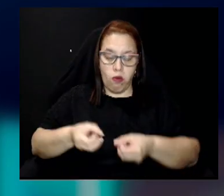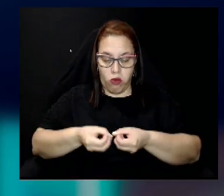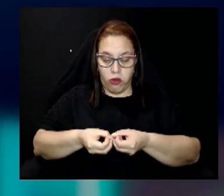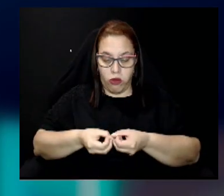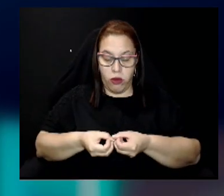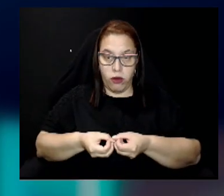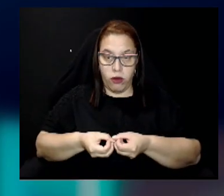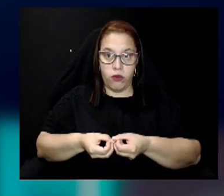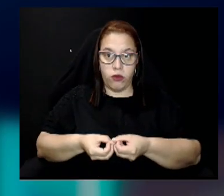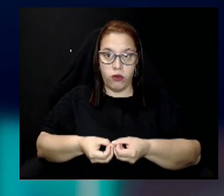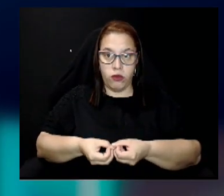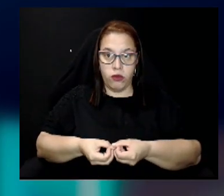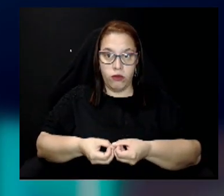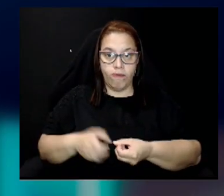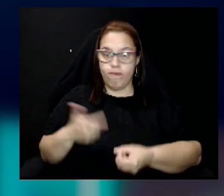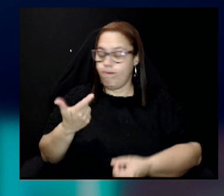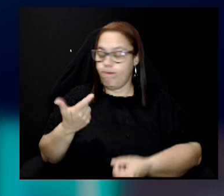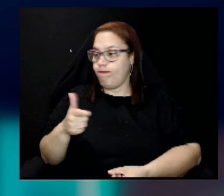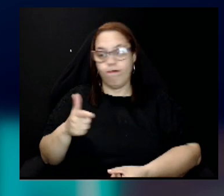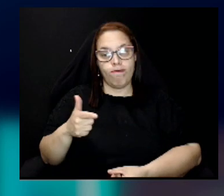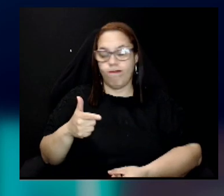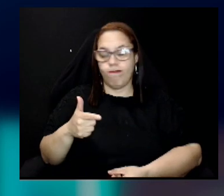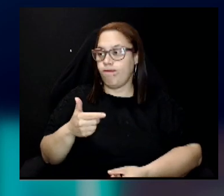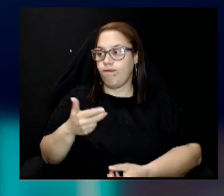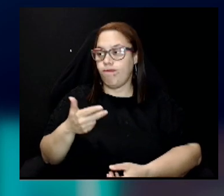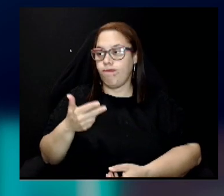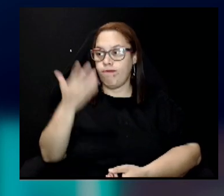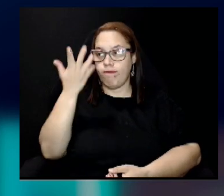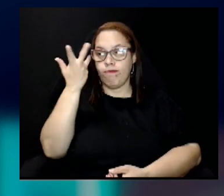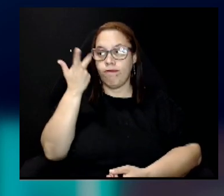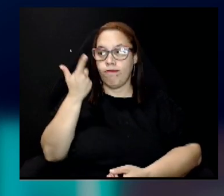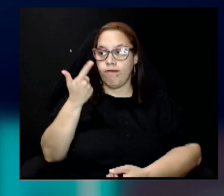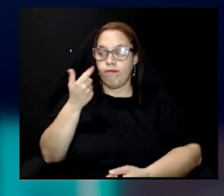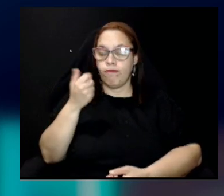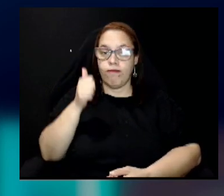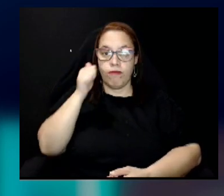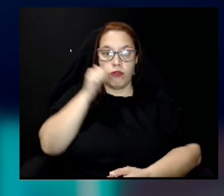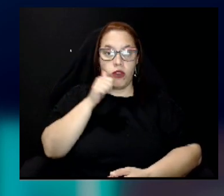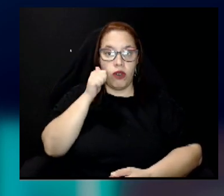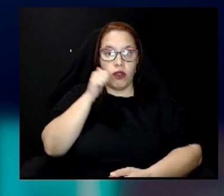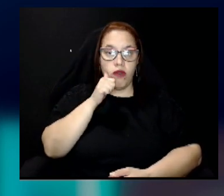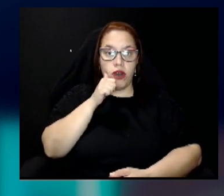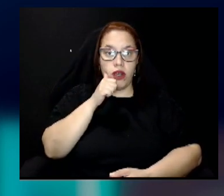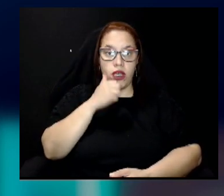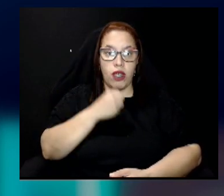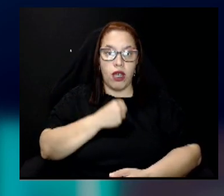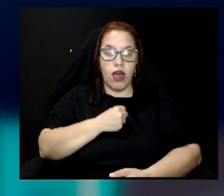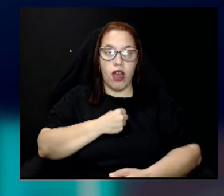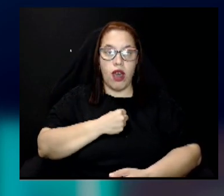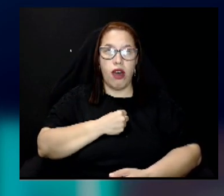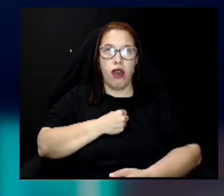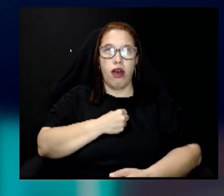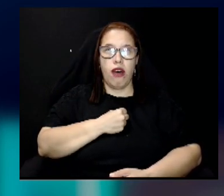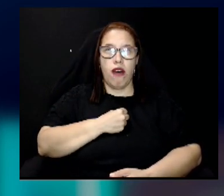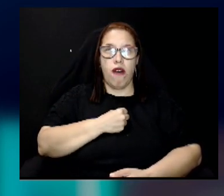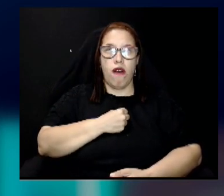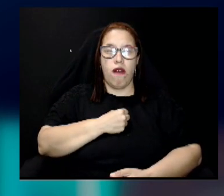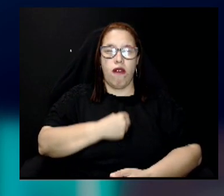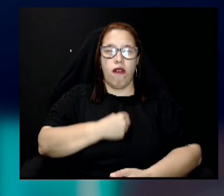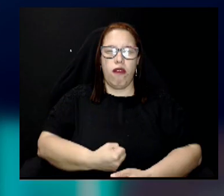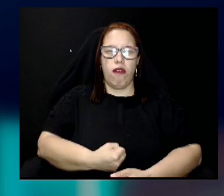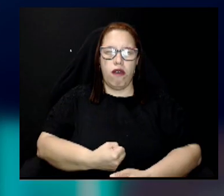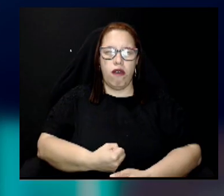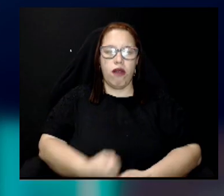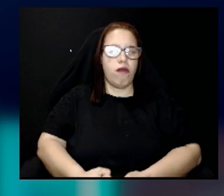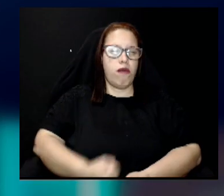no seu pleno funcionamento, talvez a mulher já esteja na fase de menopausa, então é um órgão que nessa fase de acontecimento ele não vai